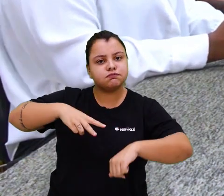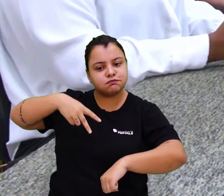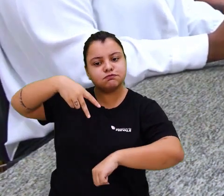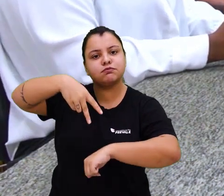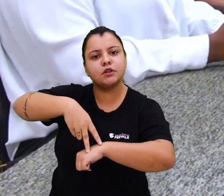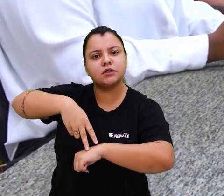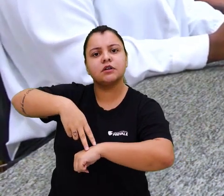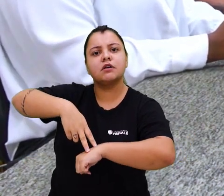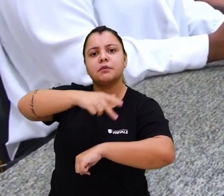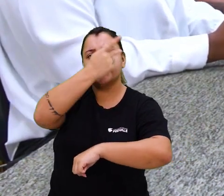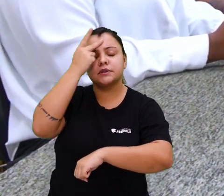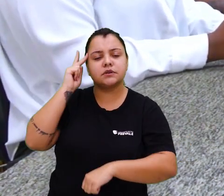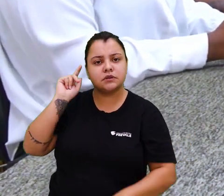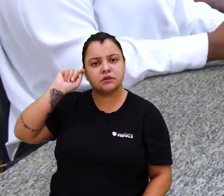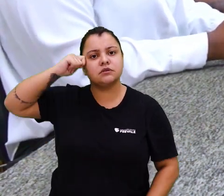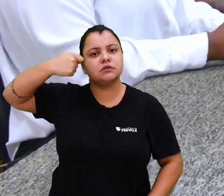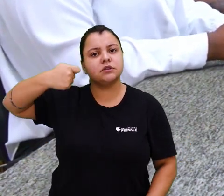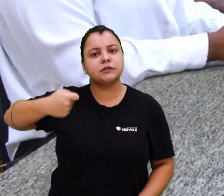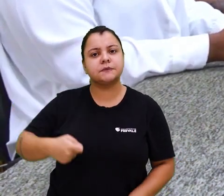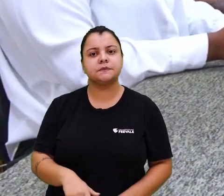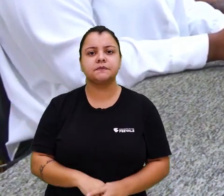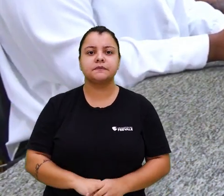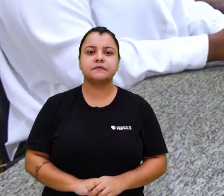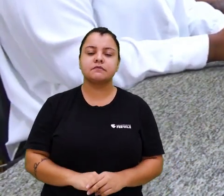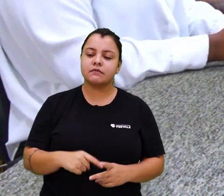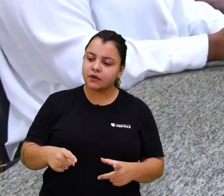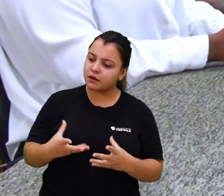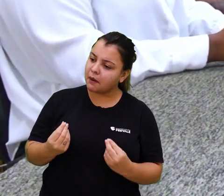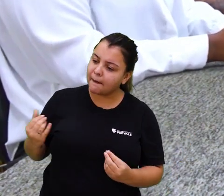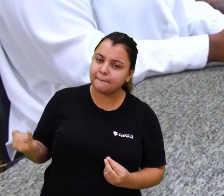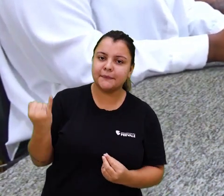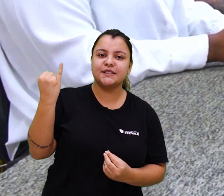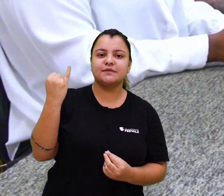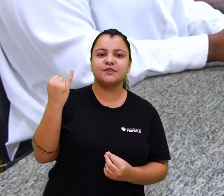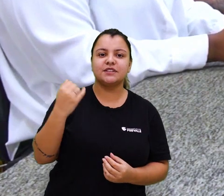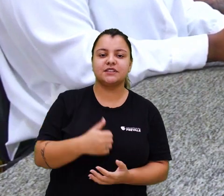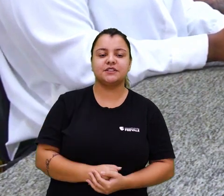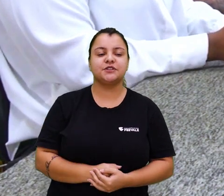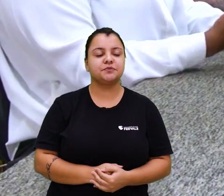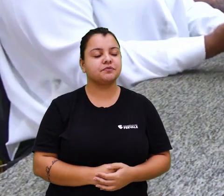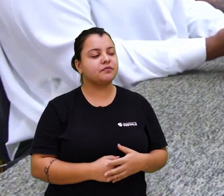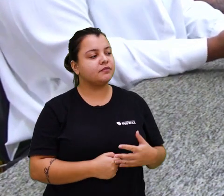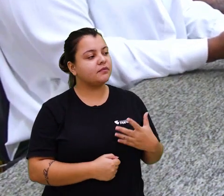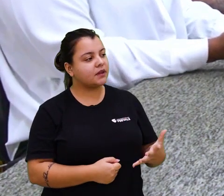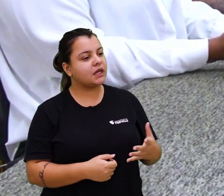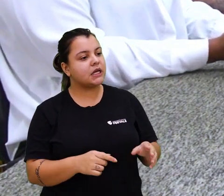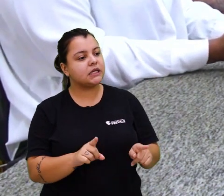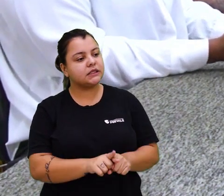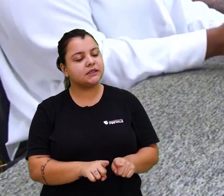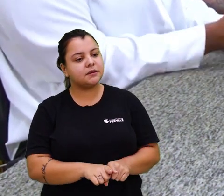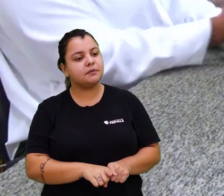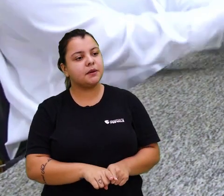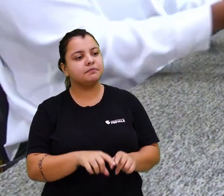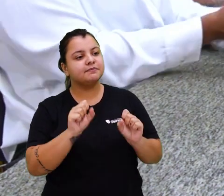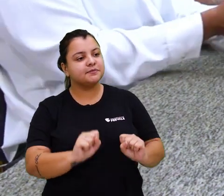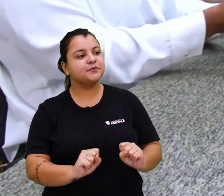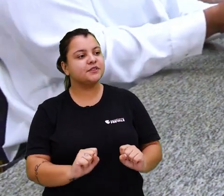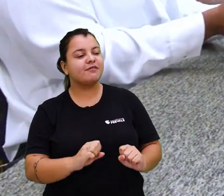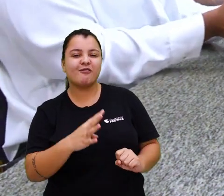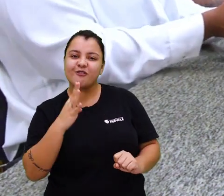protagonismo a pessoas negras né então acho que isso é bem importante né Uhum e e eu acho que escutar também um pouco da história dos